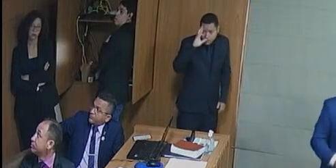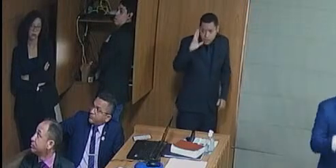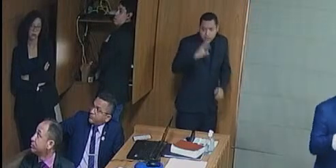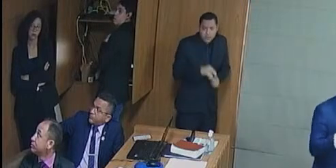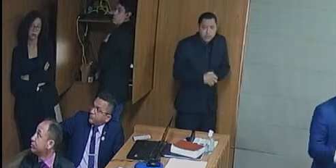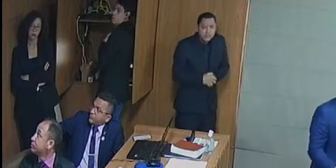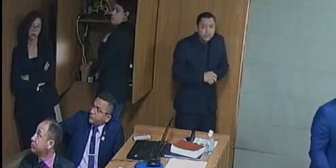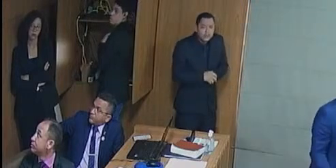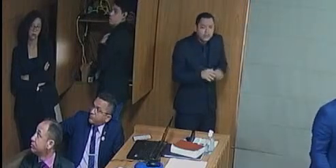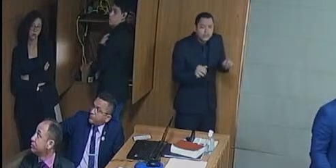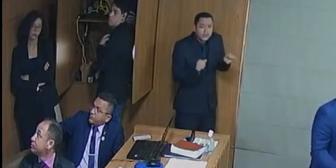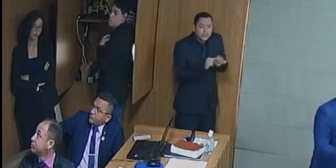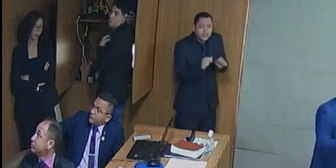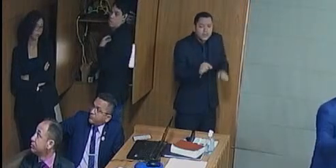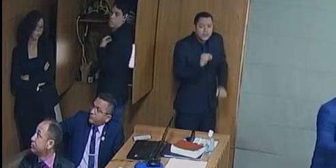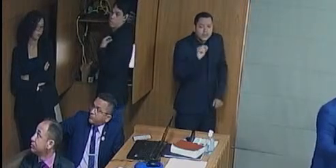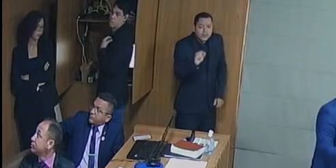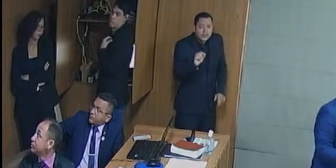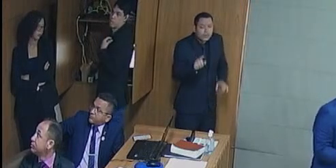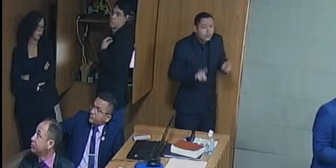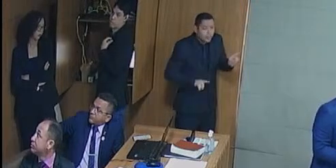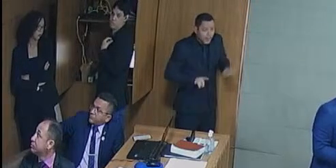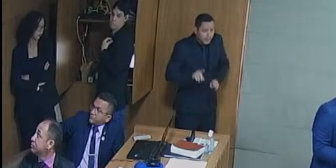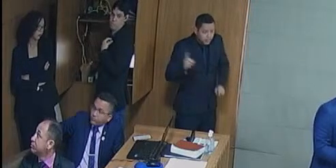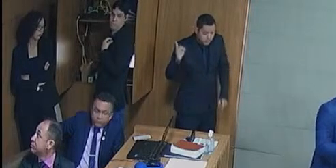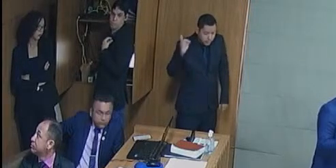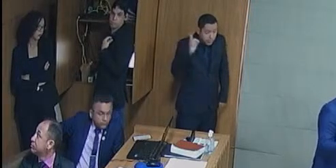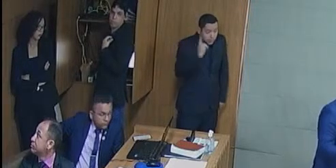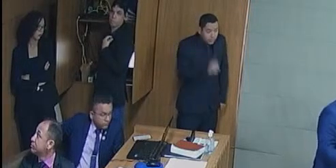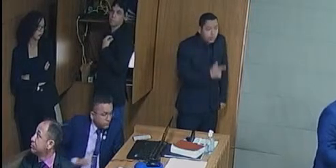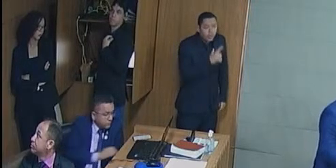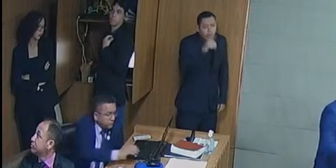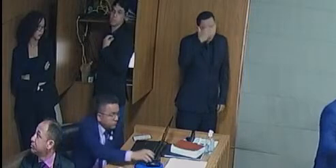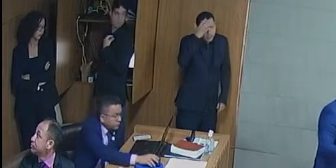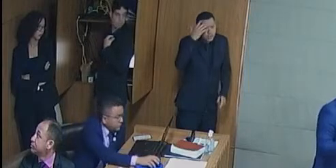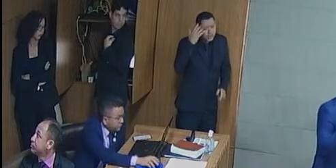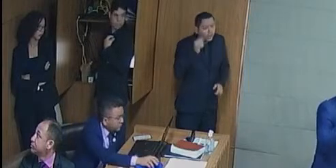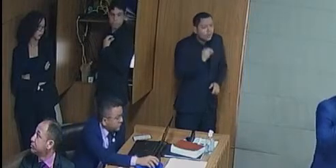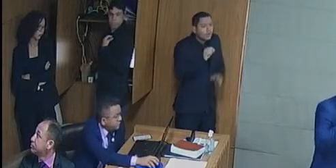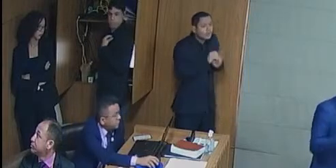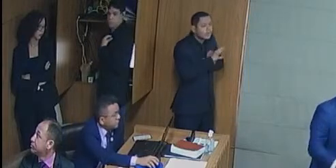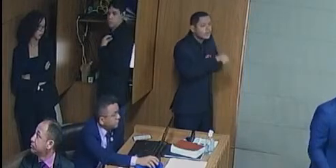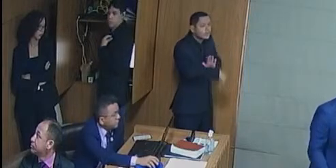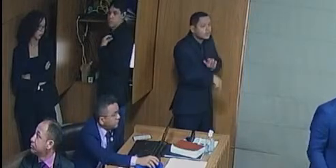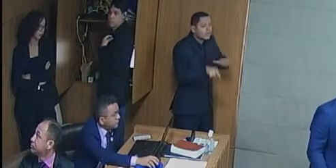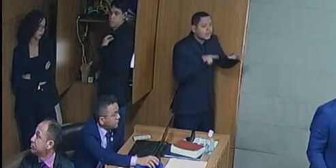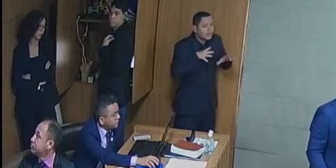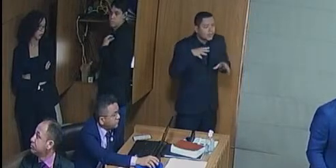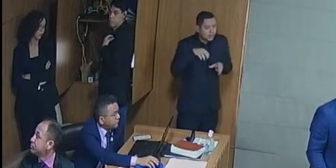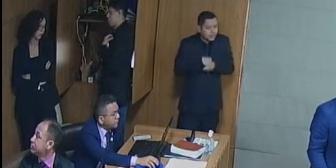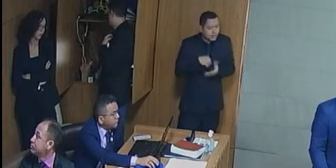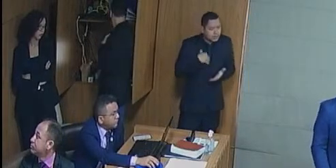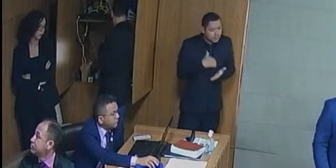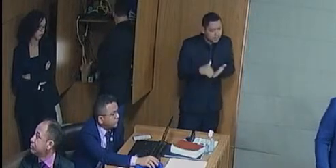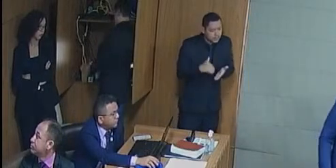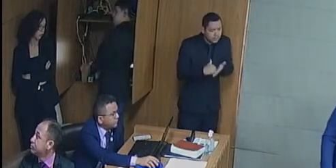que encaminhasse o primo dele e outra pessoa que ele indicou para que trabalhasse no meu